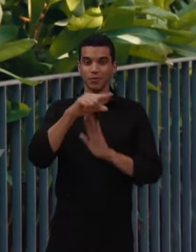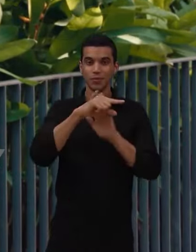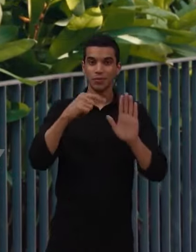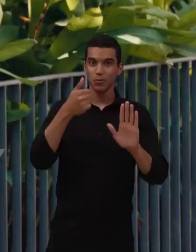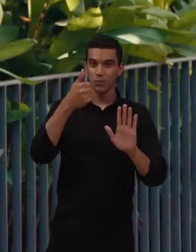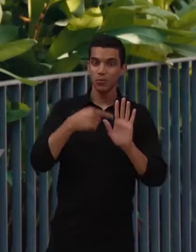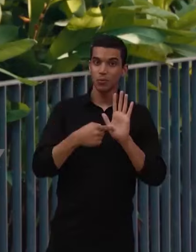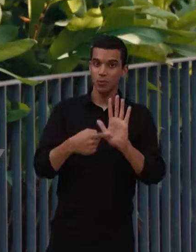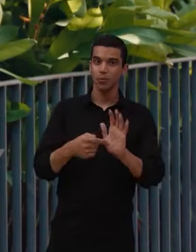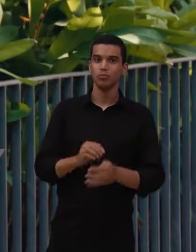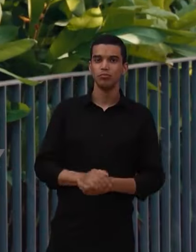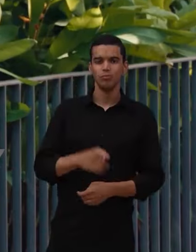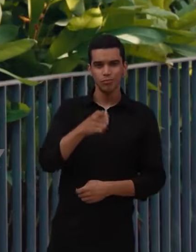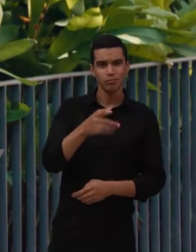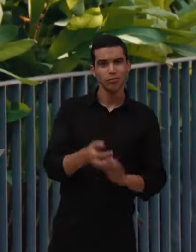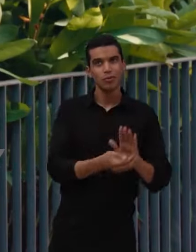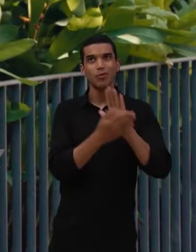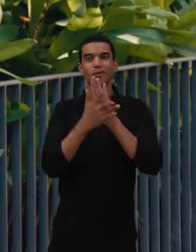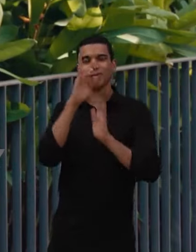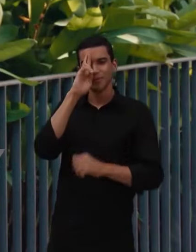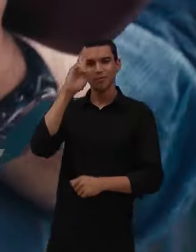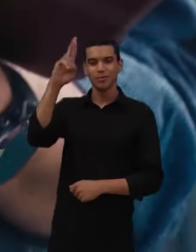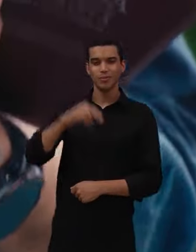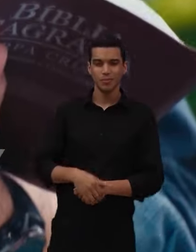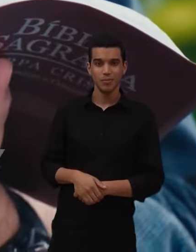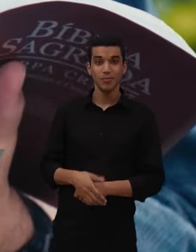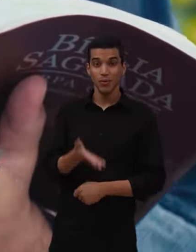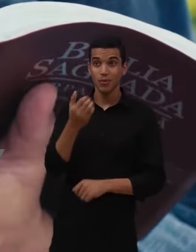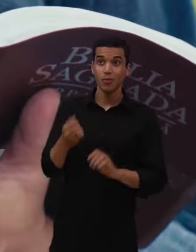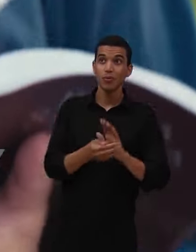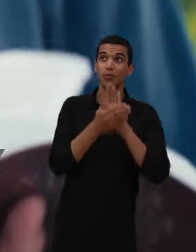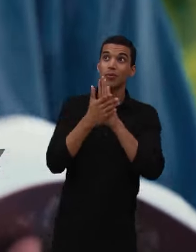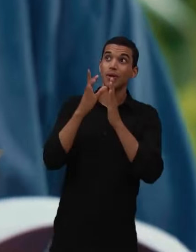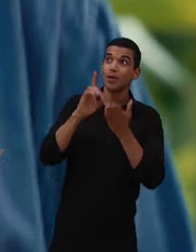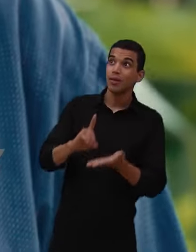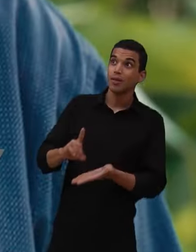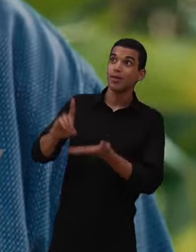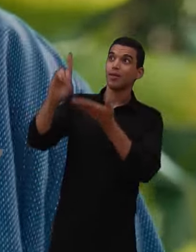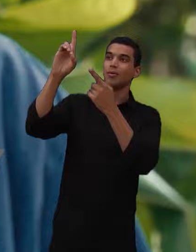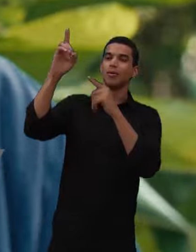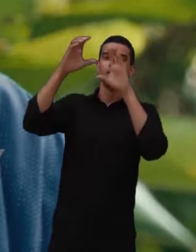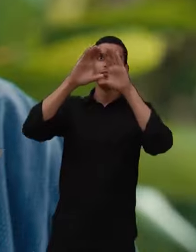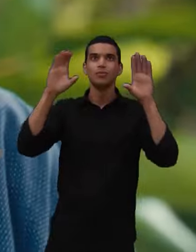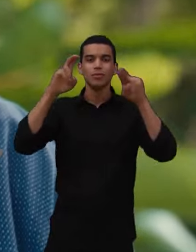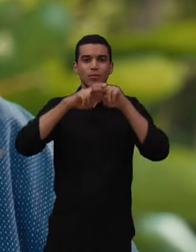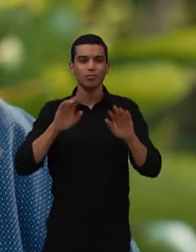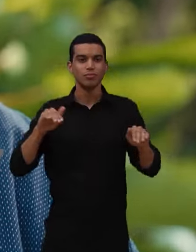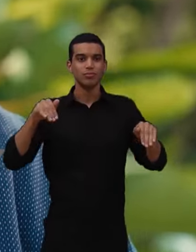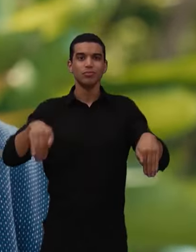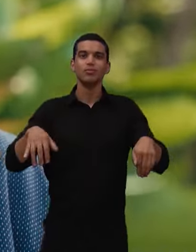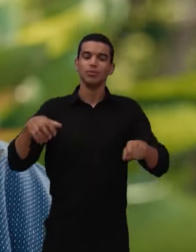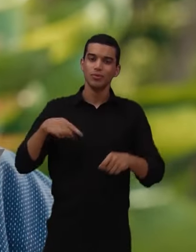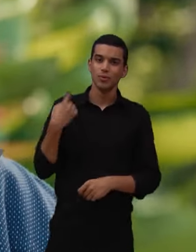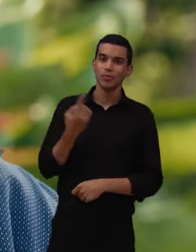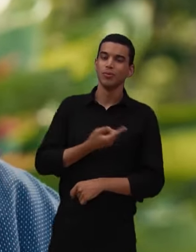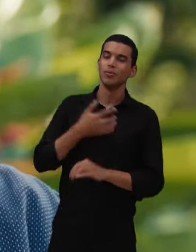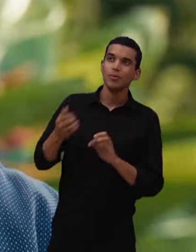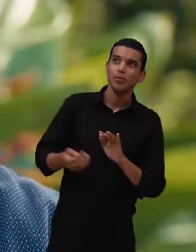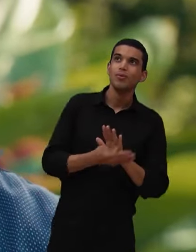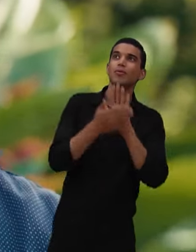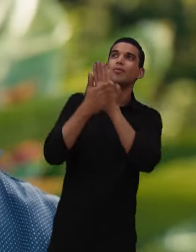diz: louvai ao Senhor, louvai ao Deus no seu santuário, louvai-o